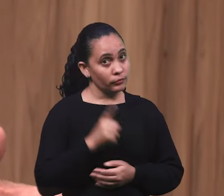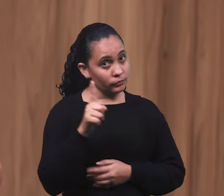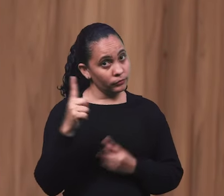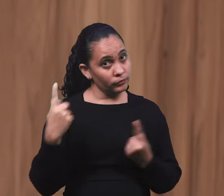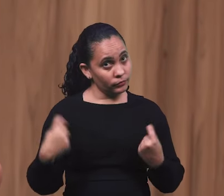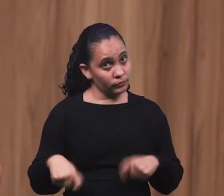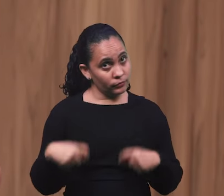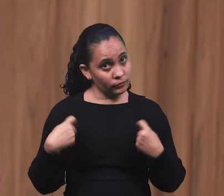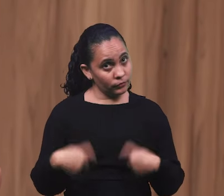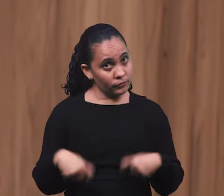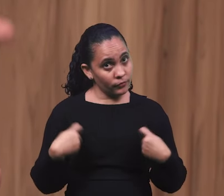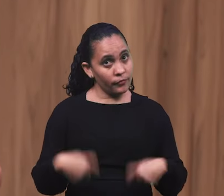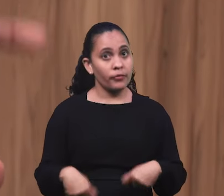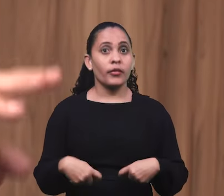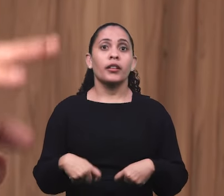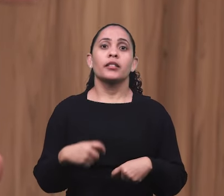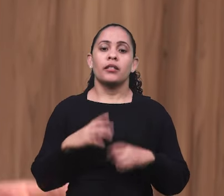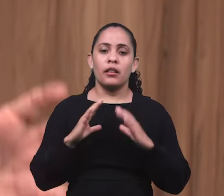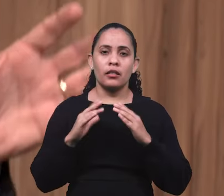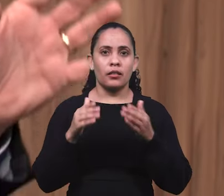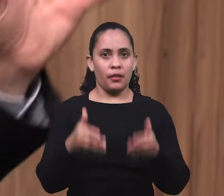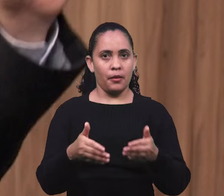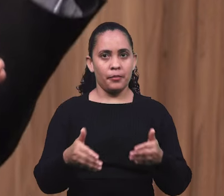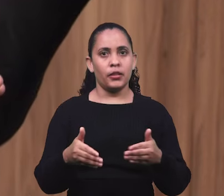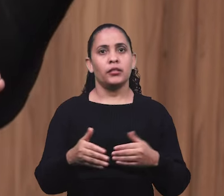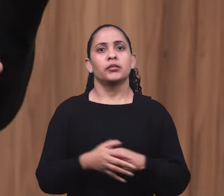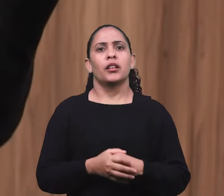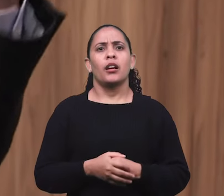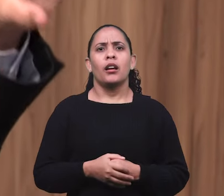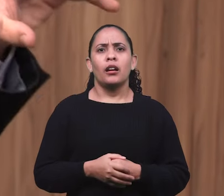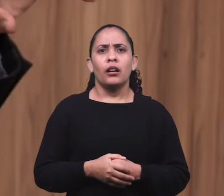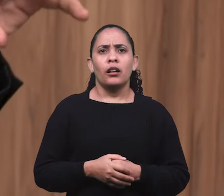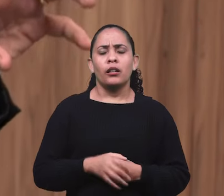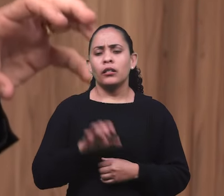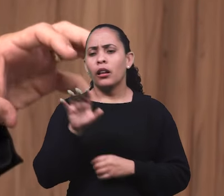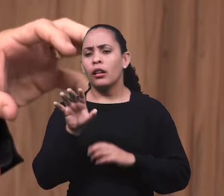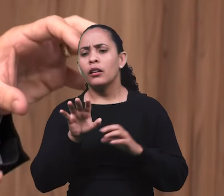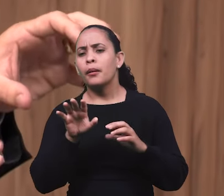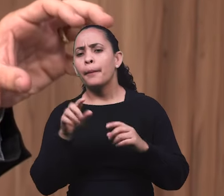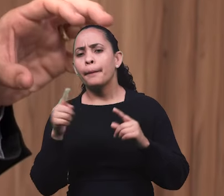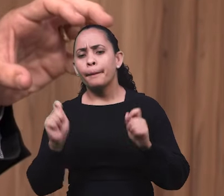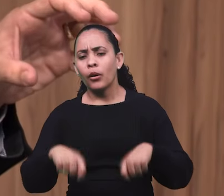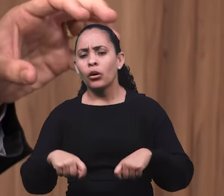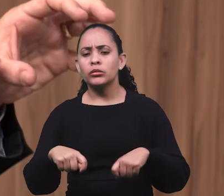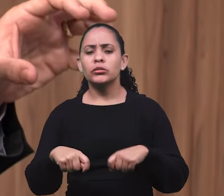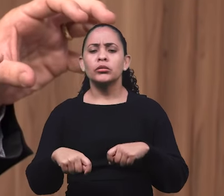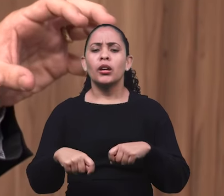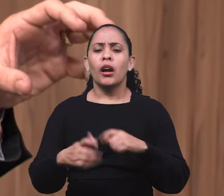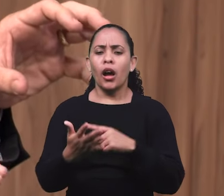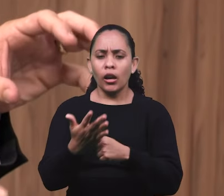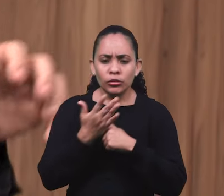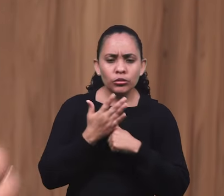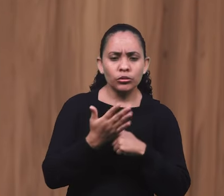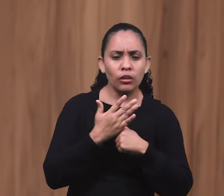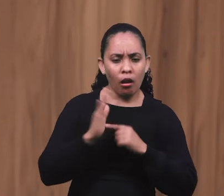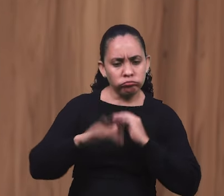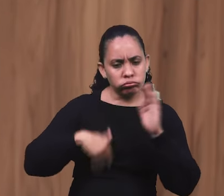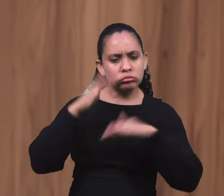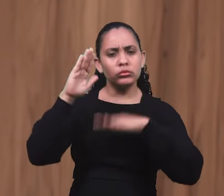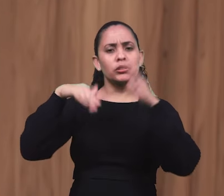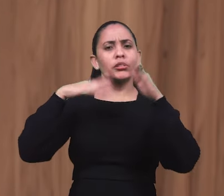buscar é assim, como eu falei, estabelecer a meta e busca assim, quem são os stakeholders que vão poder, quem são as pessoas que podem te ajudar